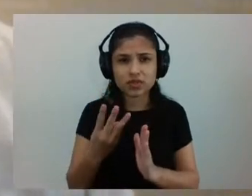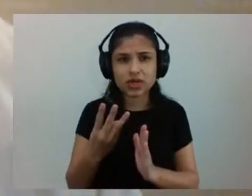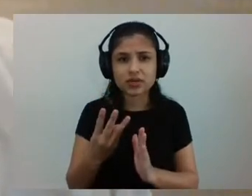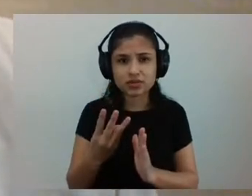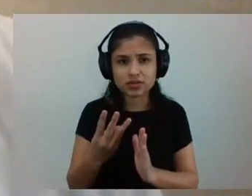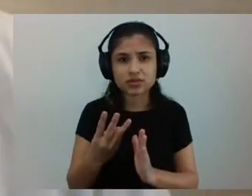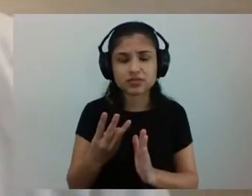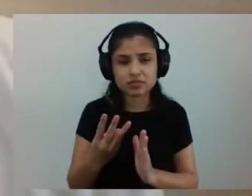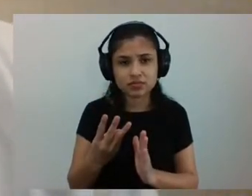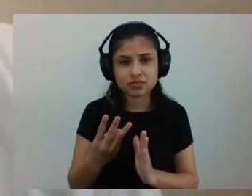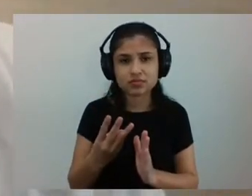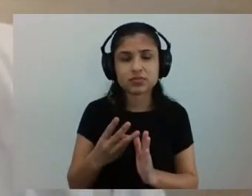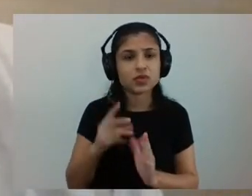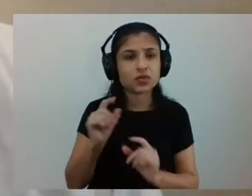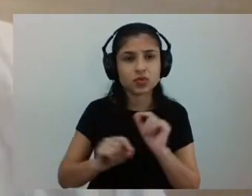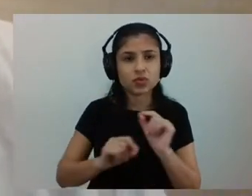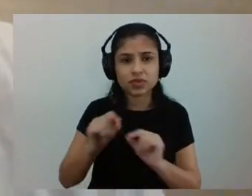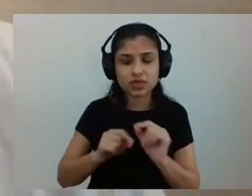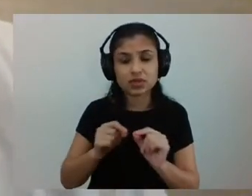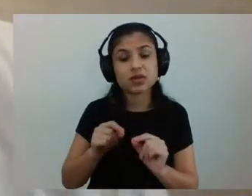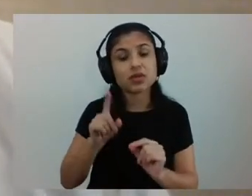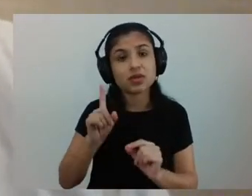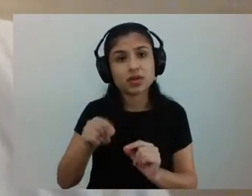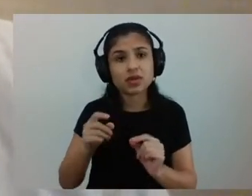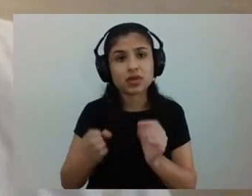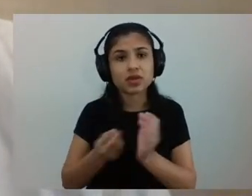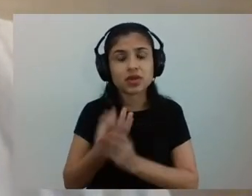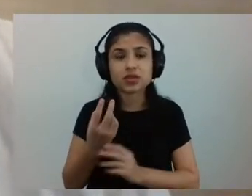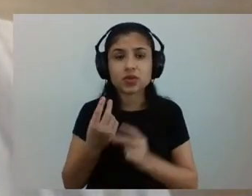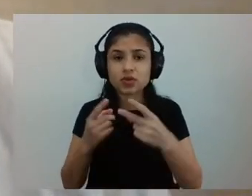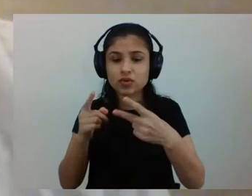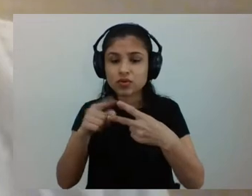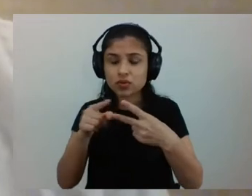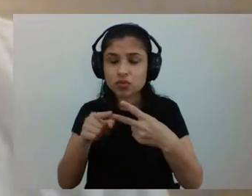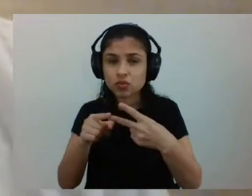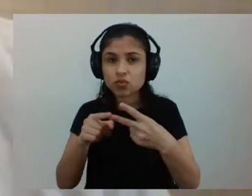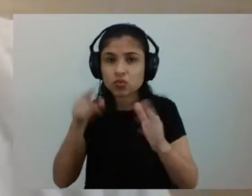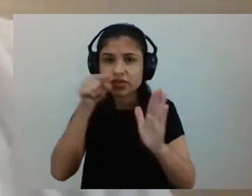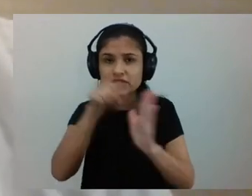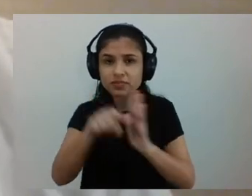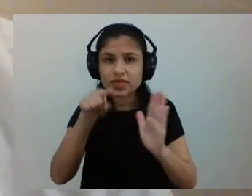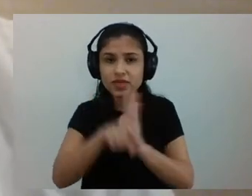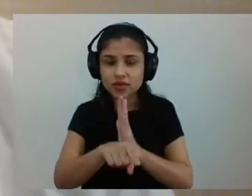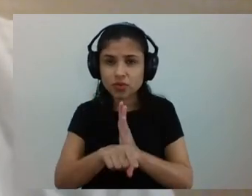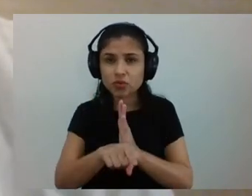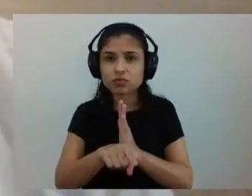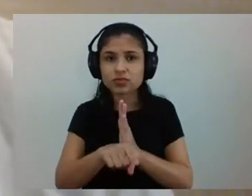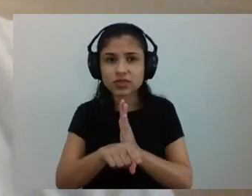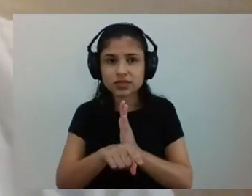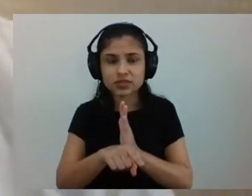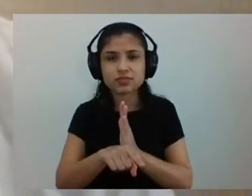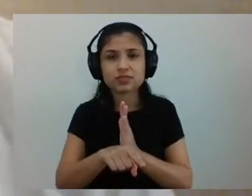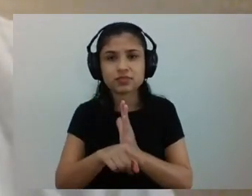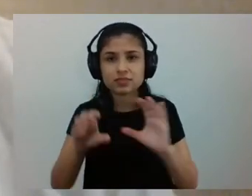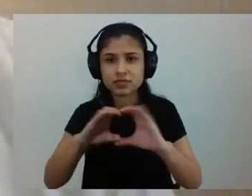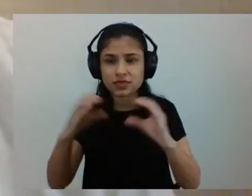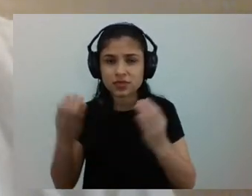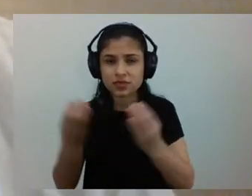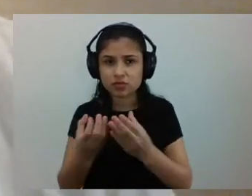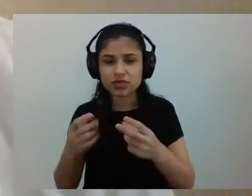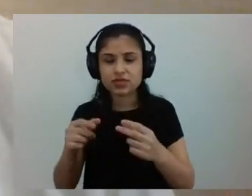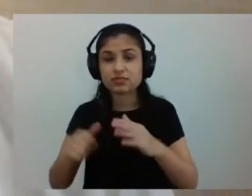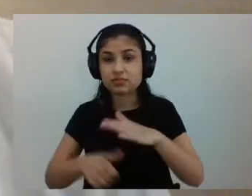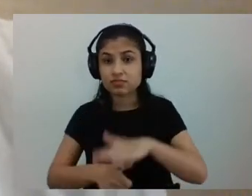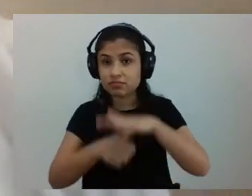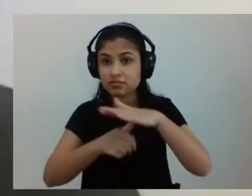consiste na formulação de duas perguntas da comunidade para os candidatos ao cargo de